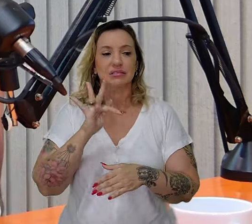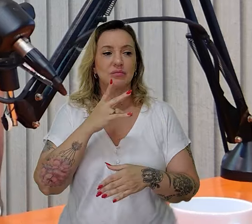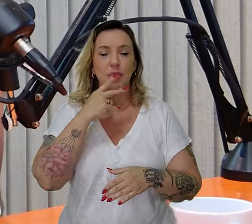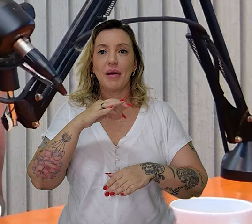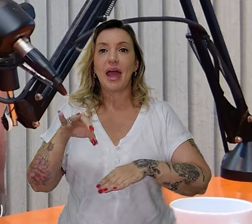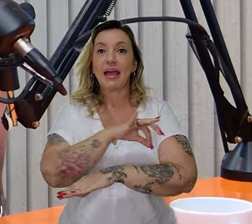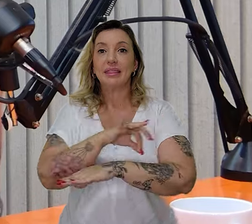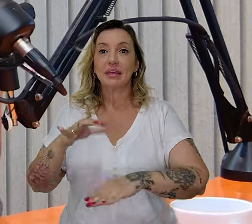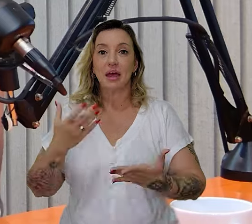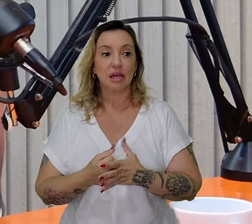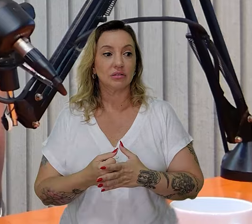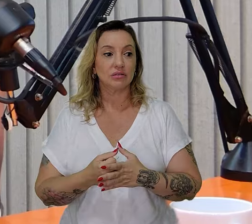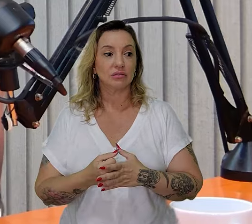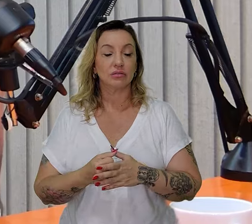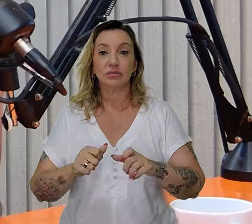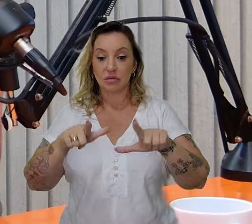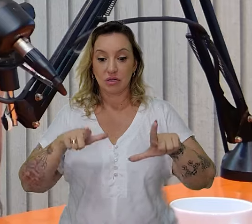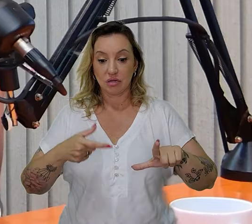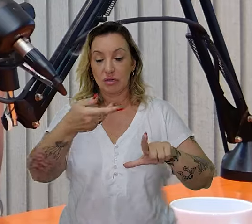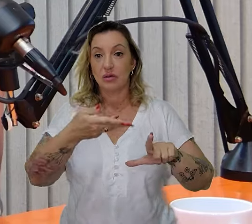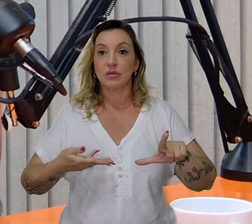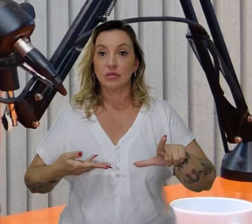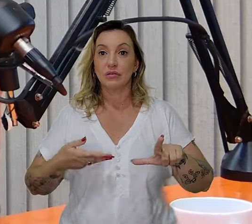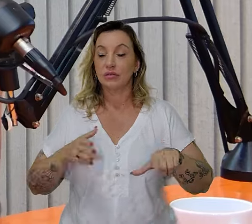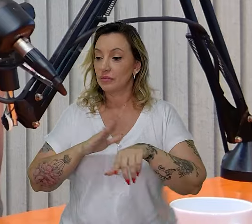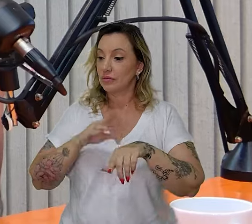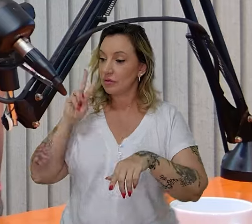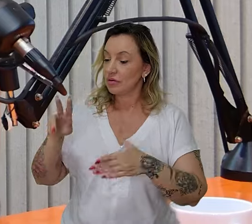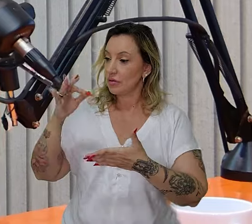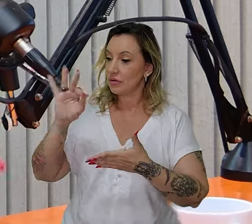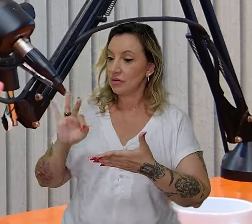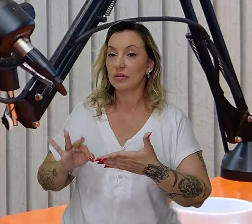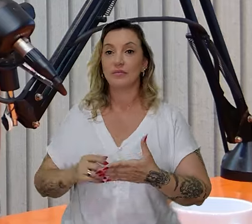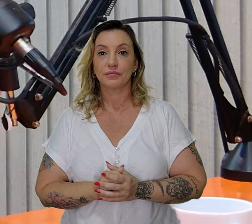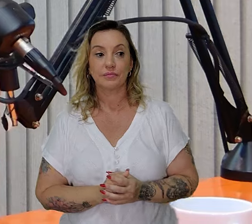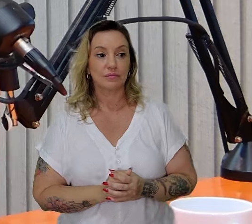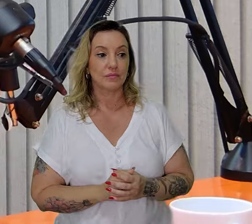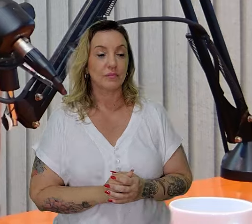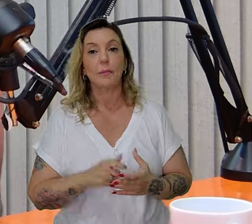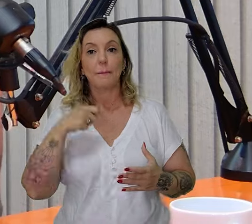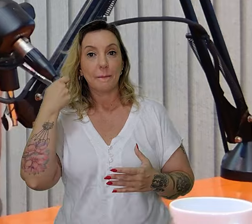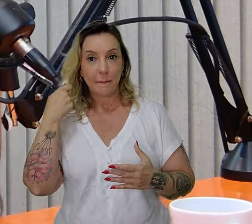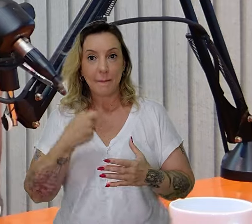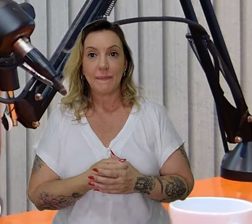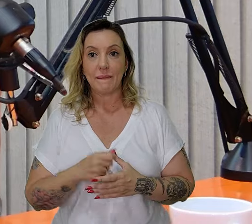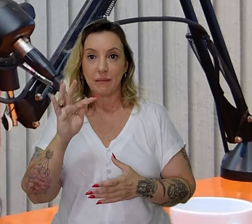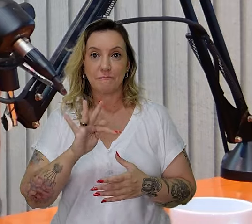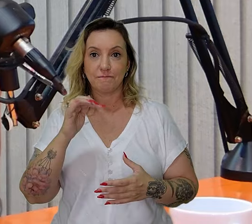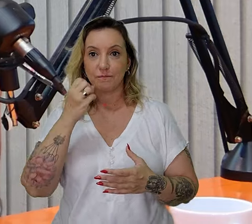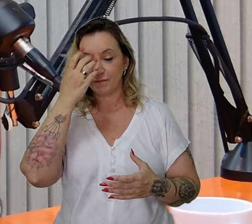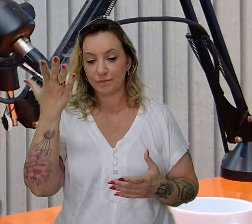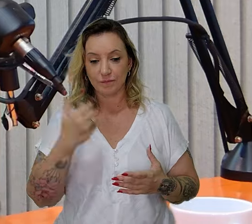arquiteto e eu achei um formulário aqui preenchi esse formulário aqui para você er tinha um vestibular numa